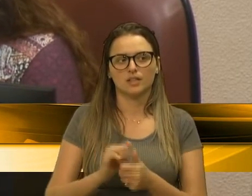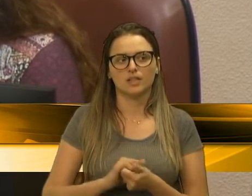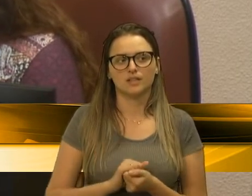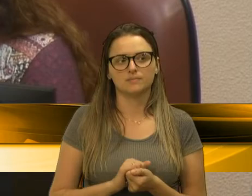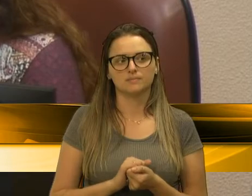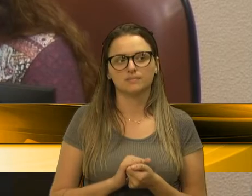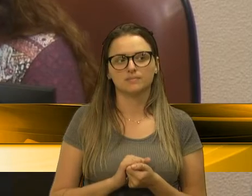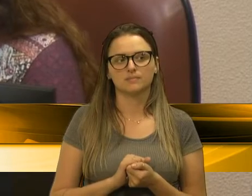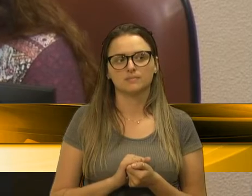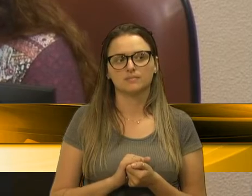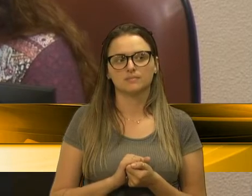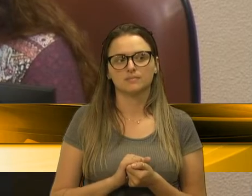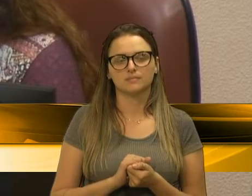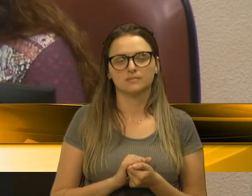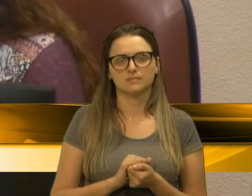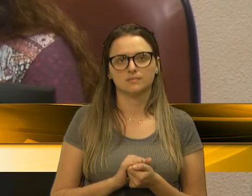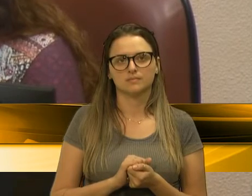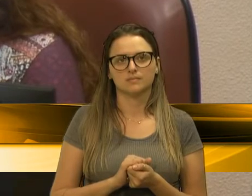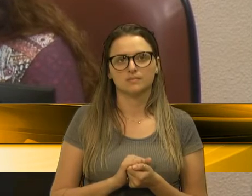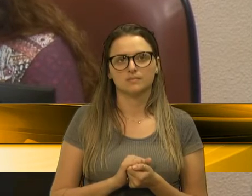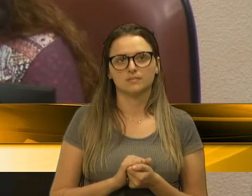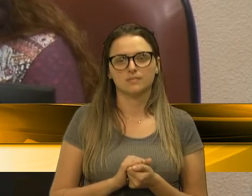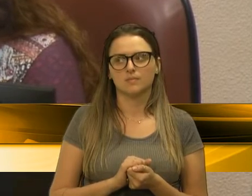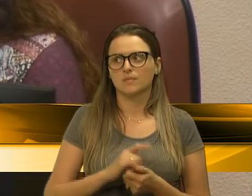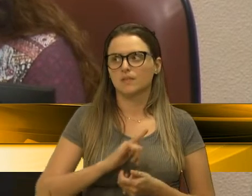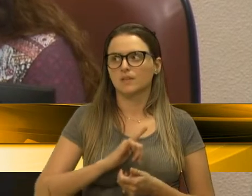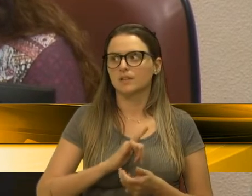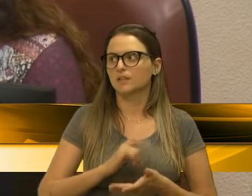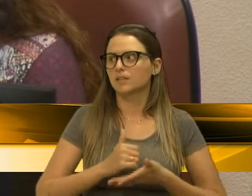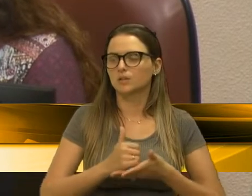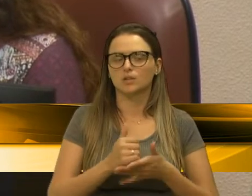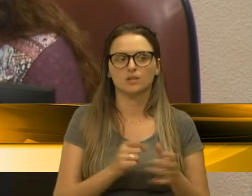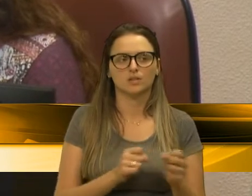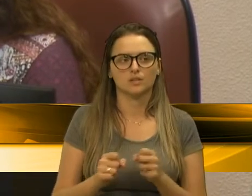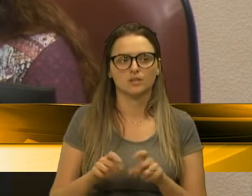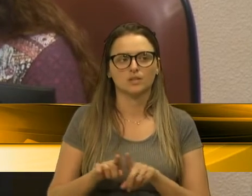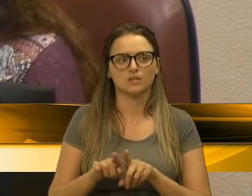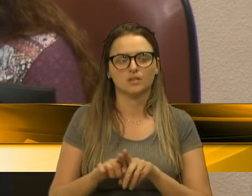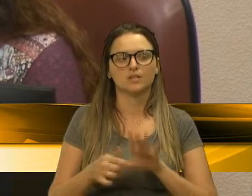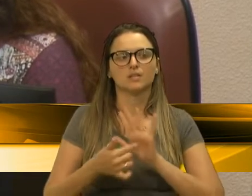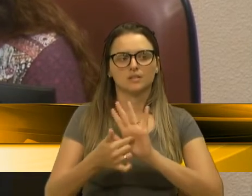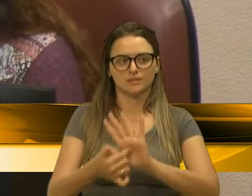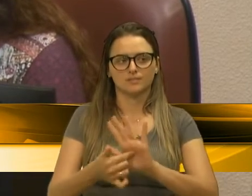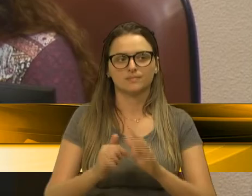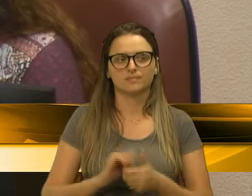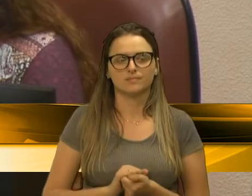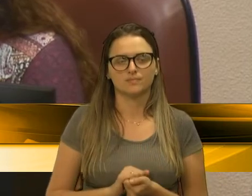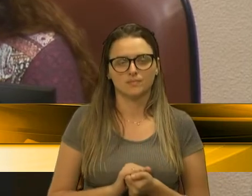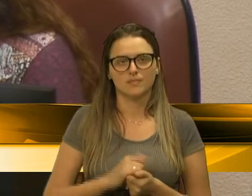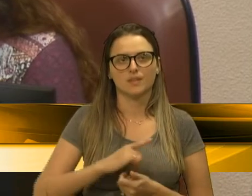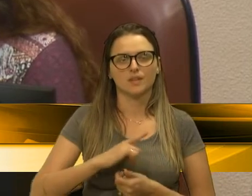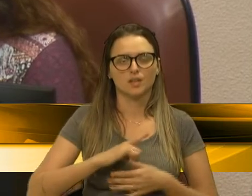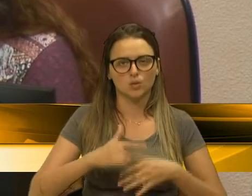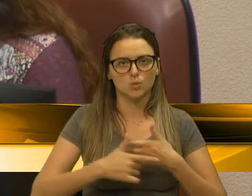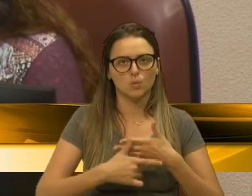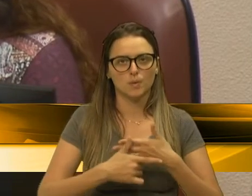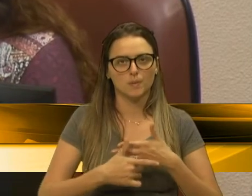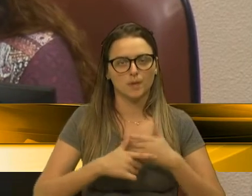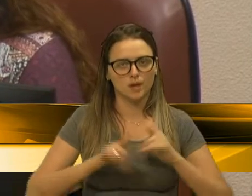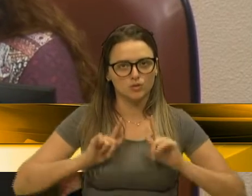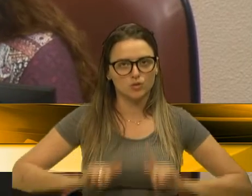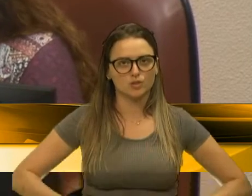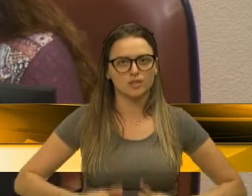é expressão regulamentadora de atribuição que é privativa do Executivo, em sua função de